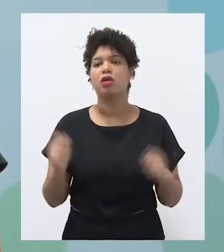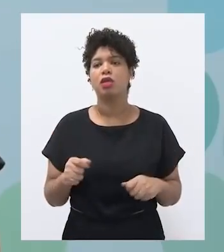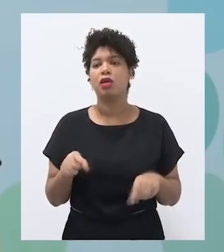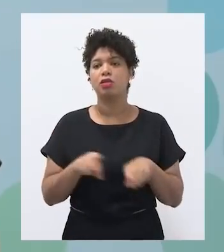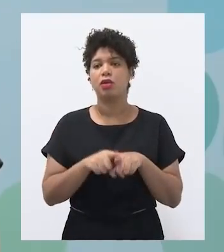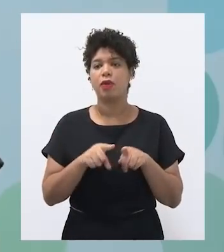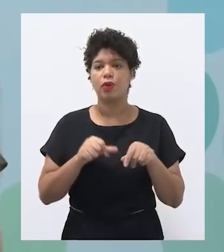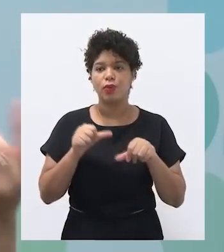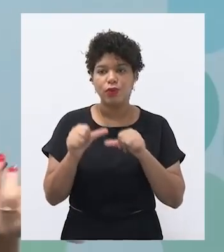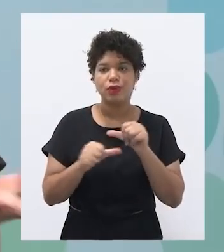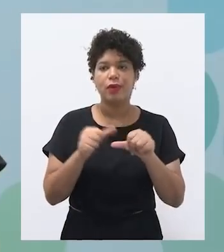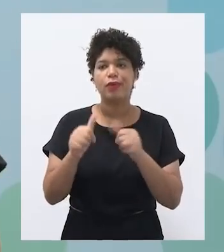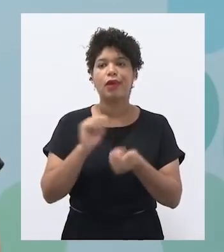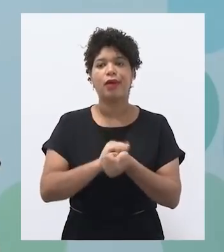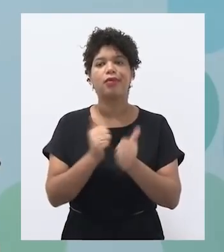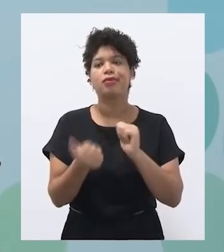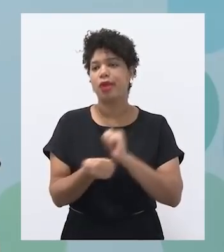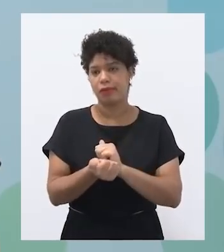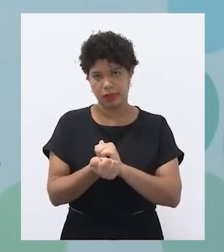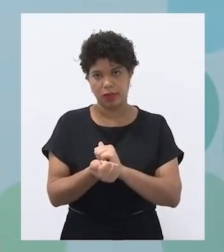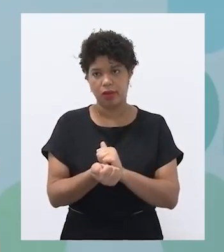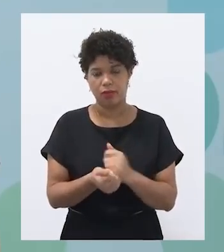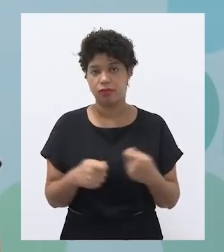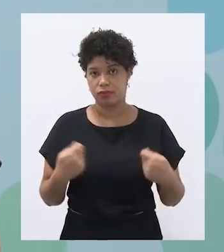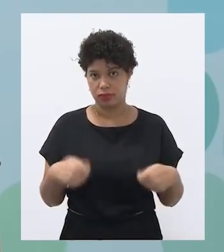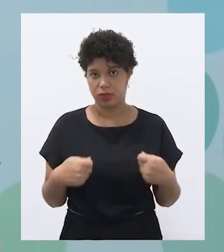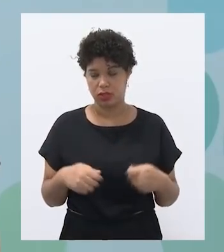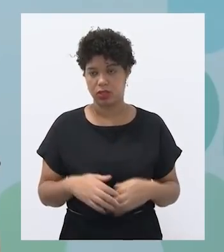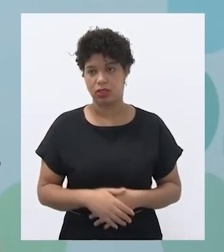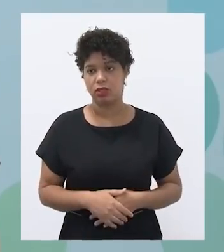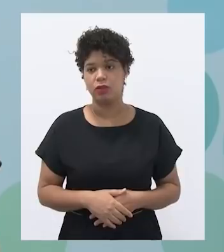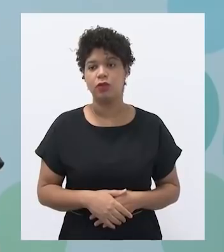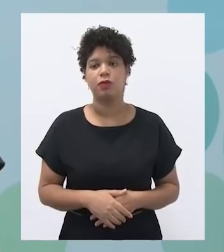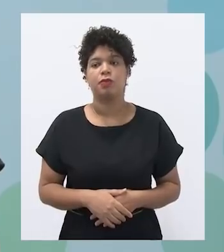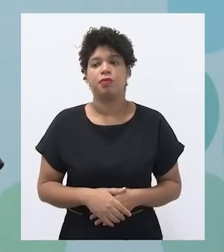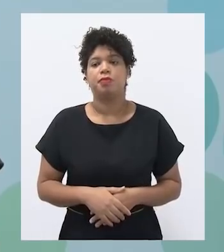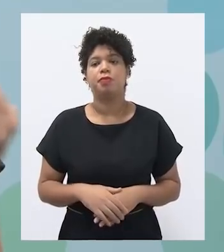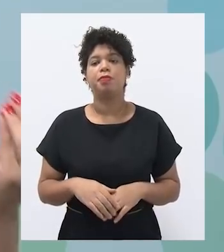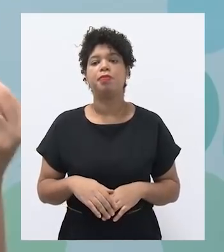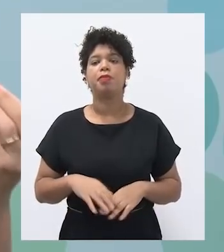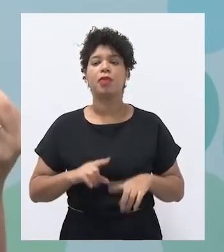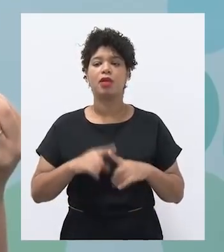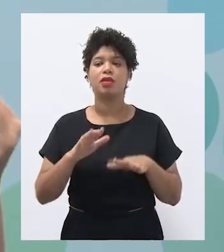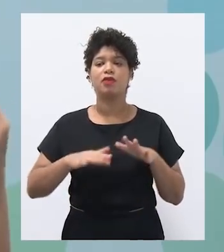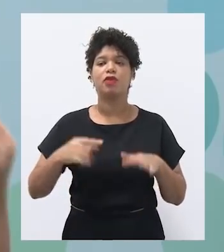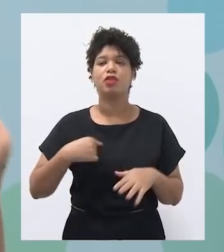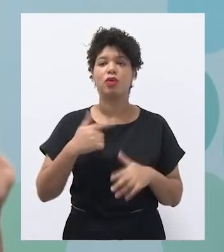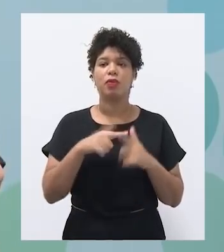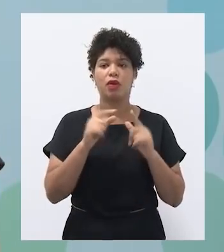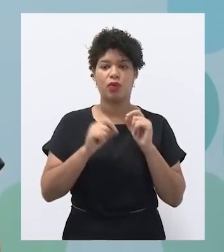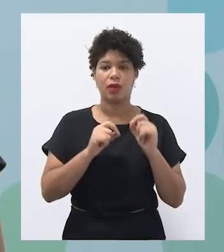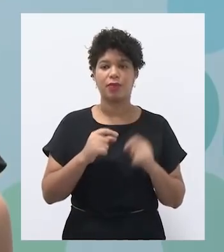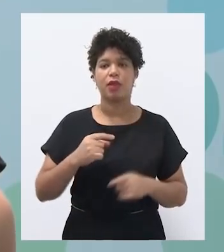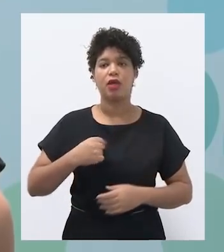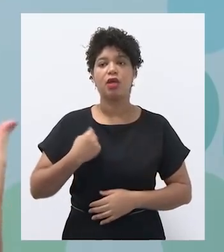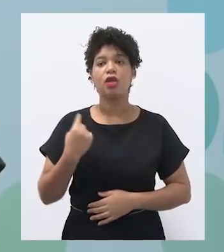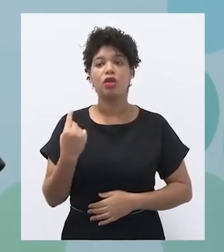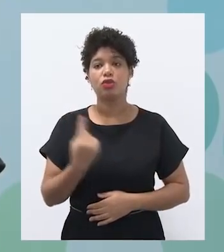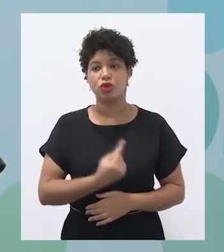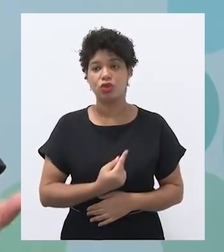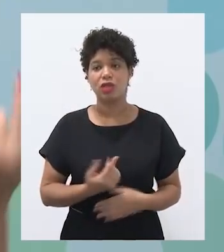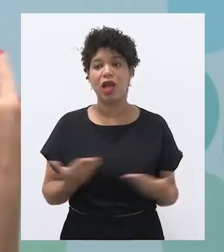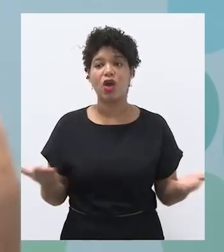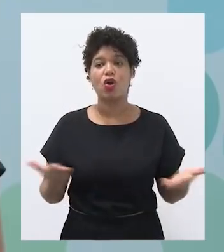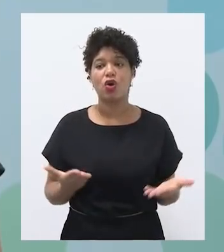reciclagem, né, pode-se dizer assim, mas o problema é como que a gente consegue, nesse